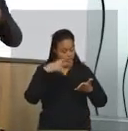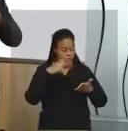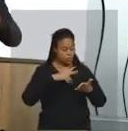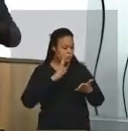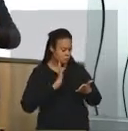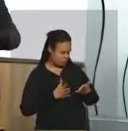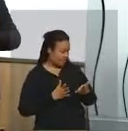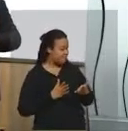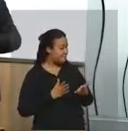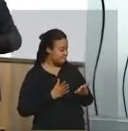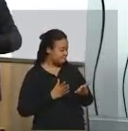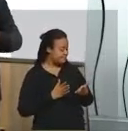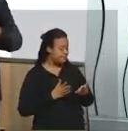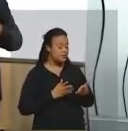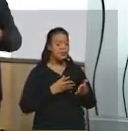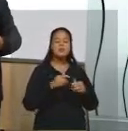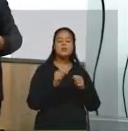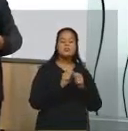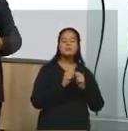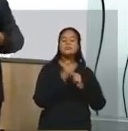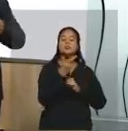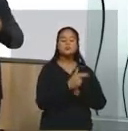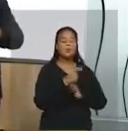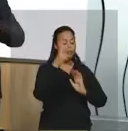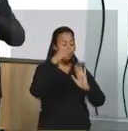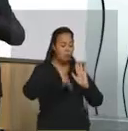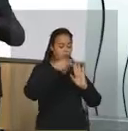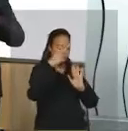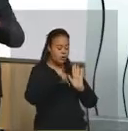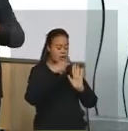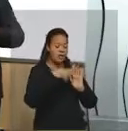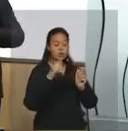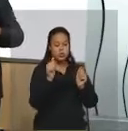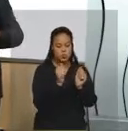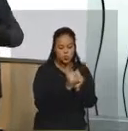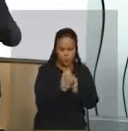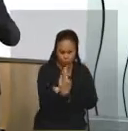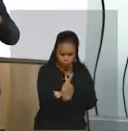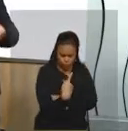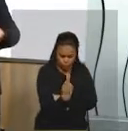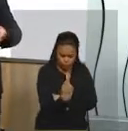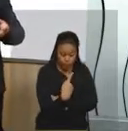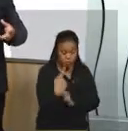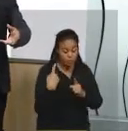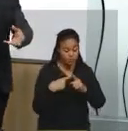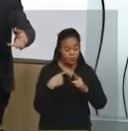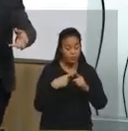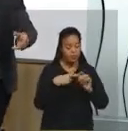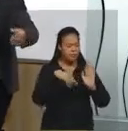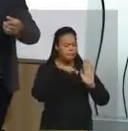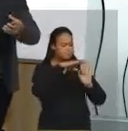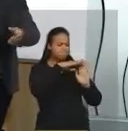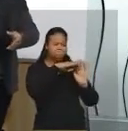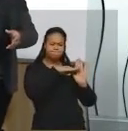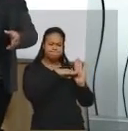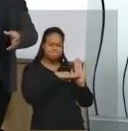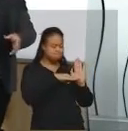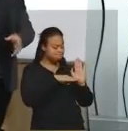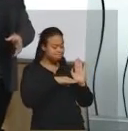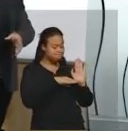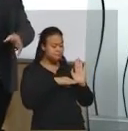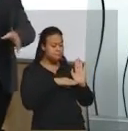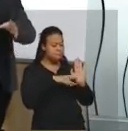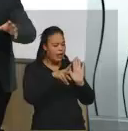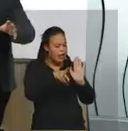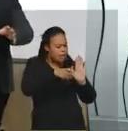nós vamos fazer a leitura aqui também juntos, porque existem alguns aspectos nesse texto que eu quero recuperar